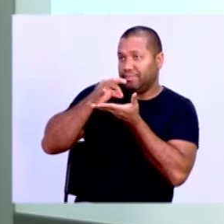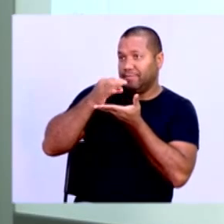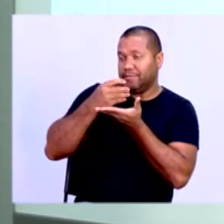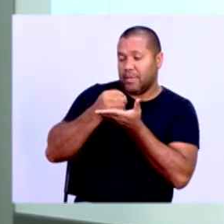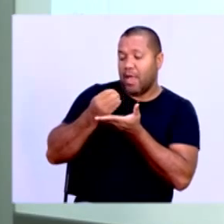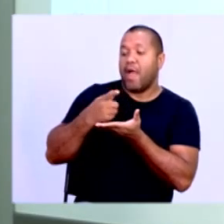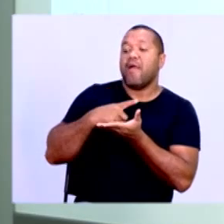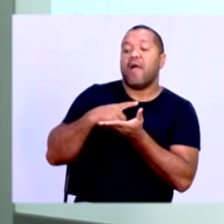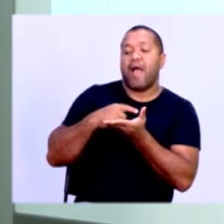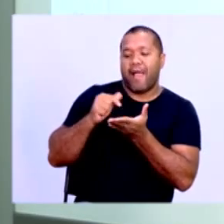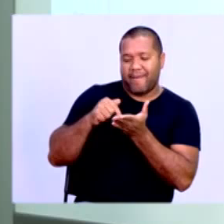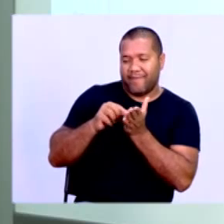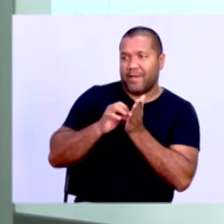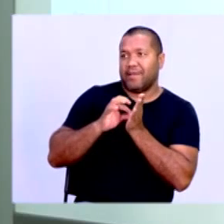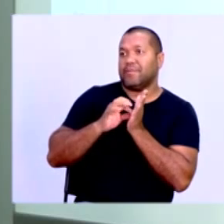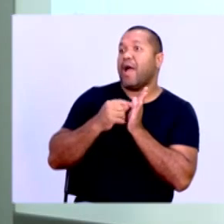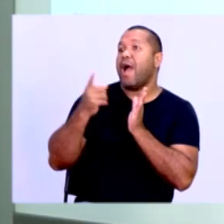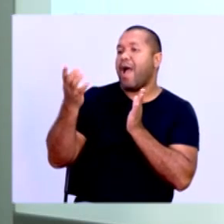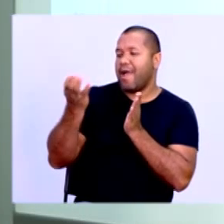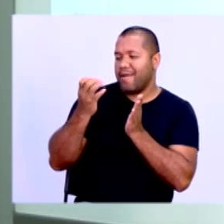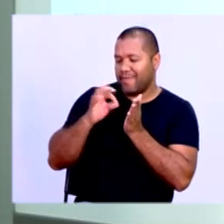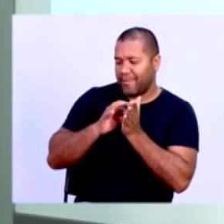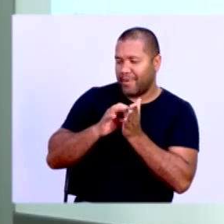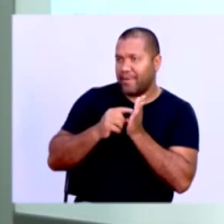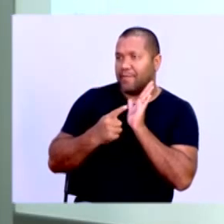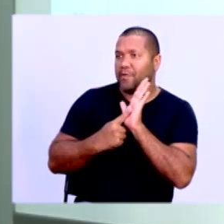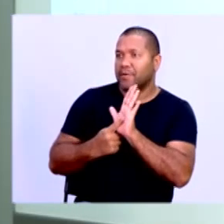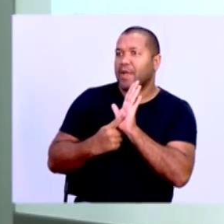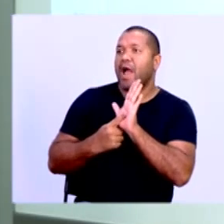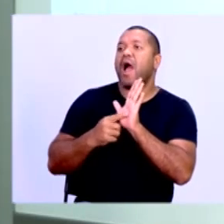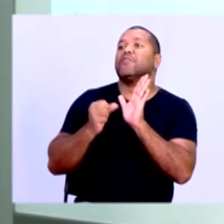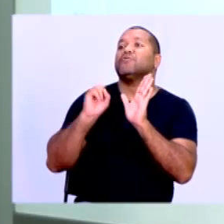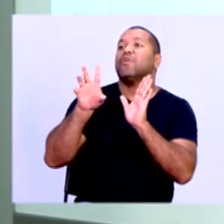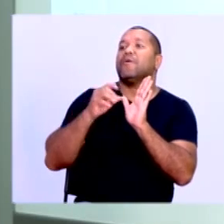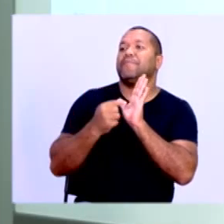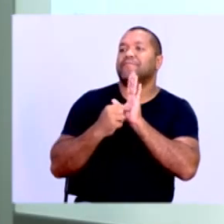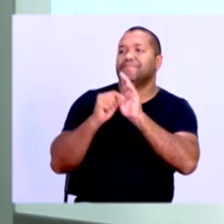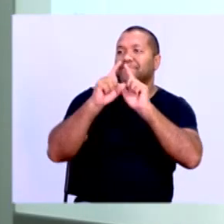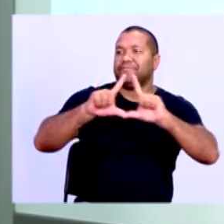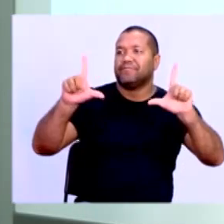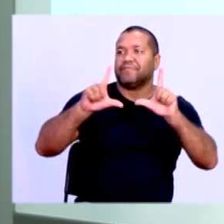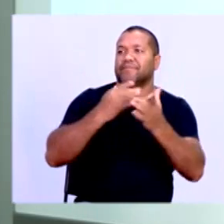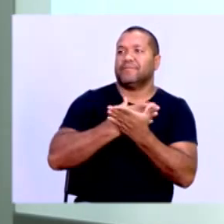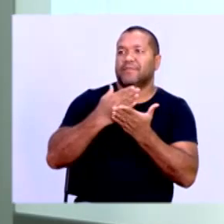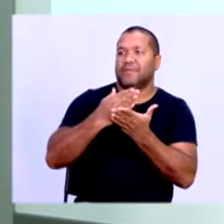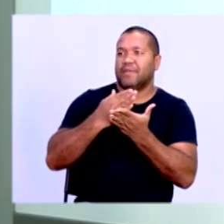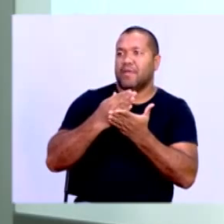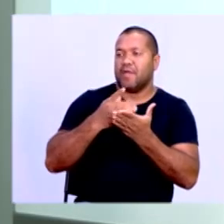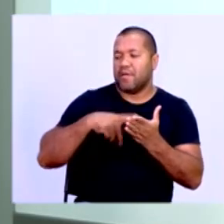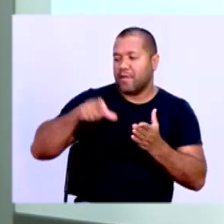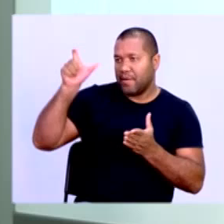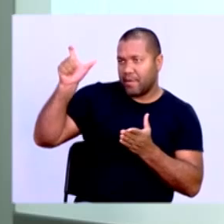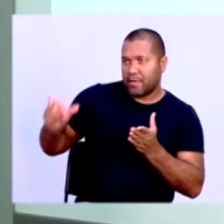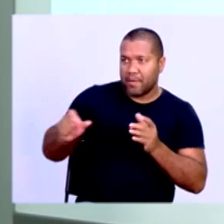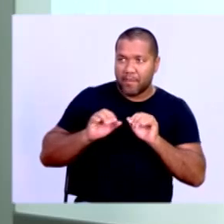vai dizer, essa página eu quero só, ele vai mostrar só a página inicial. O cliente abriu a página